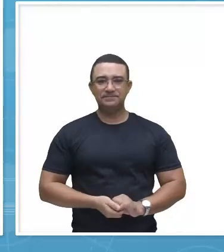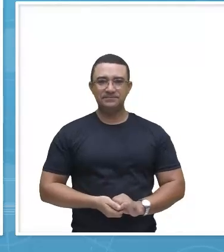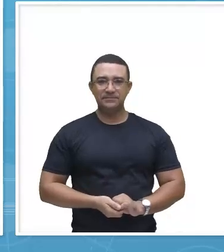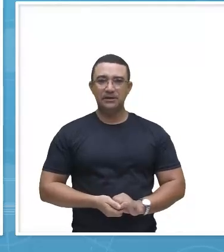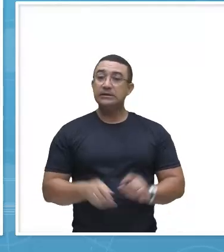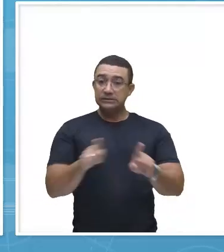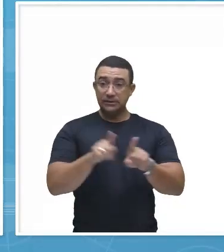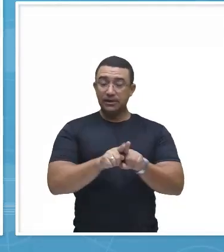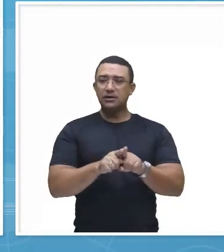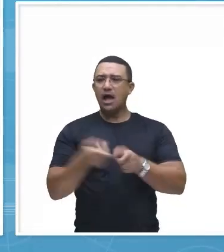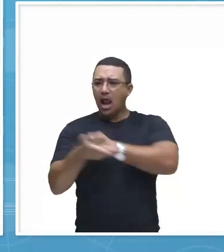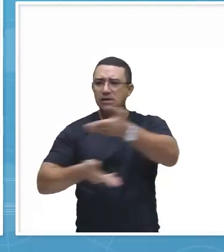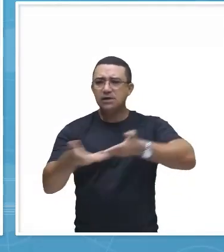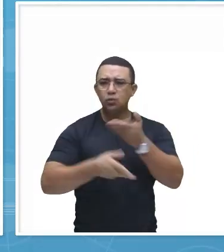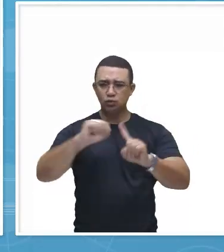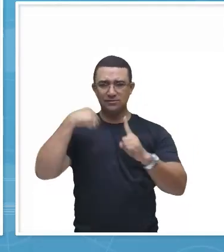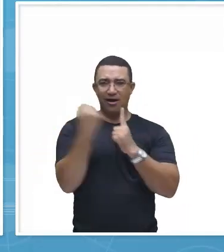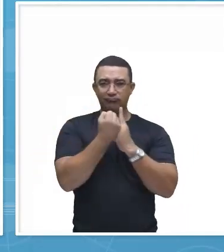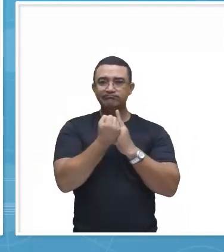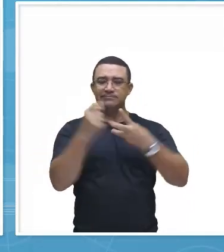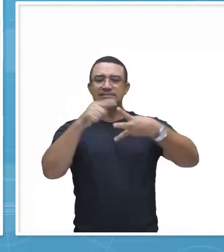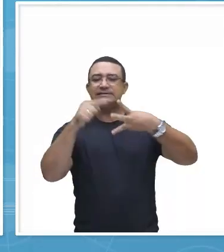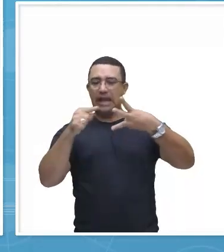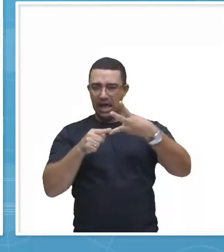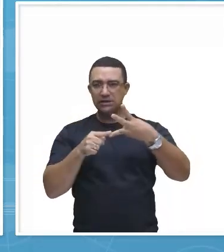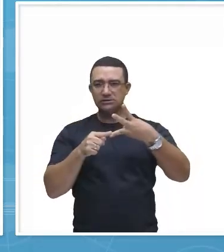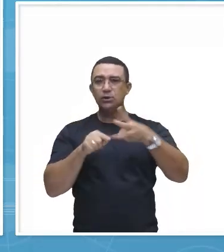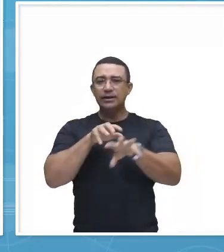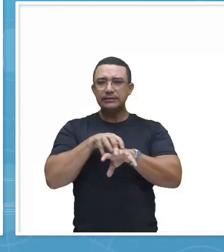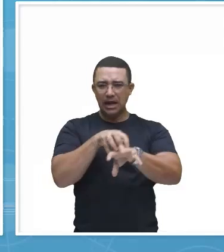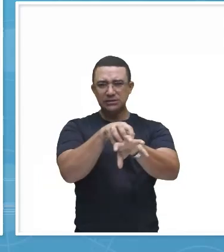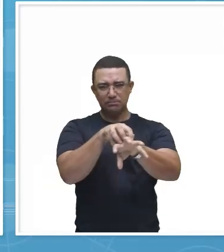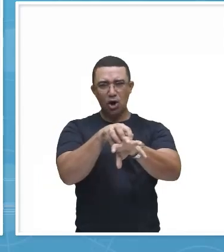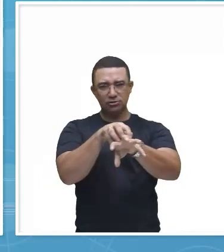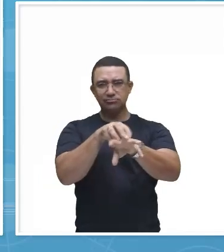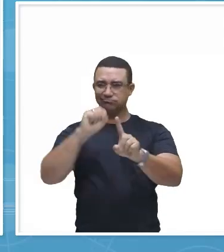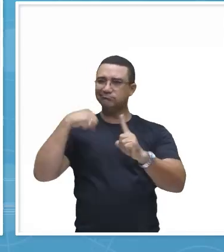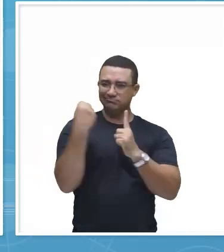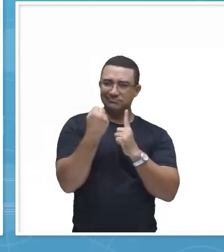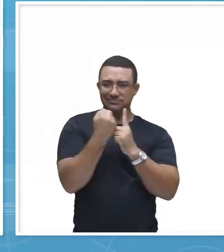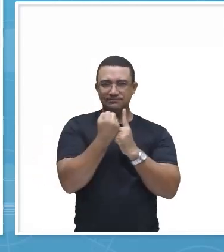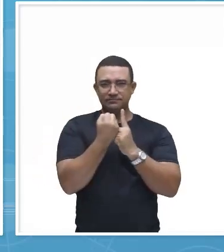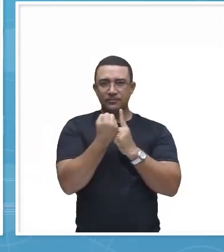os transportes. Olha aí, trouxe 3 exemplos de transporte para vocês. Transporte